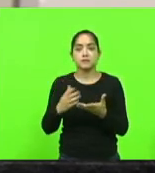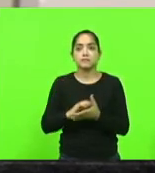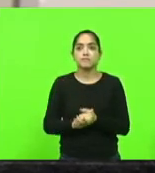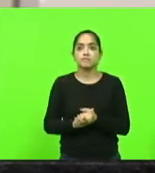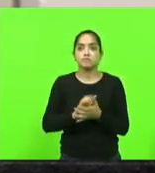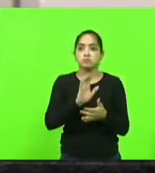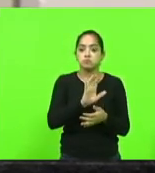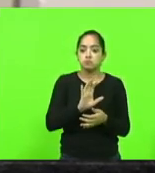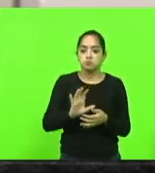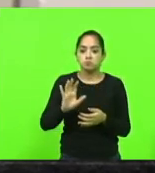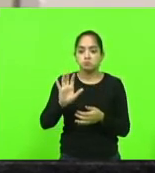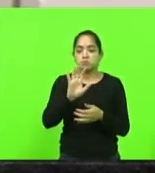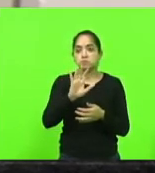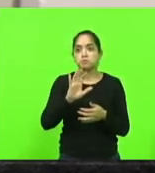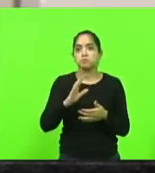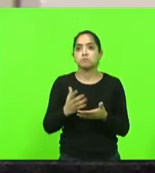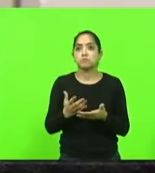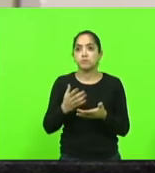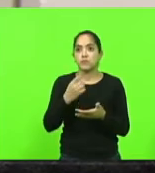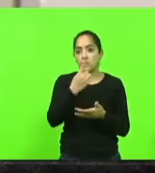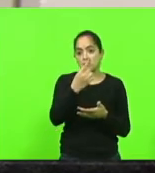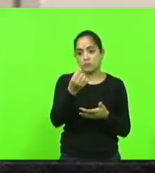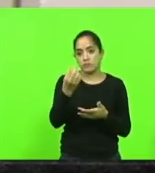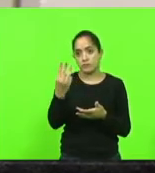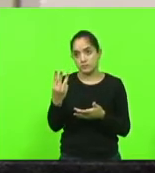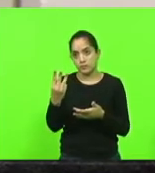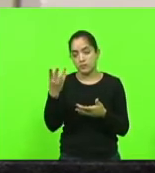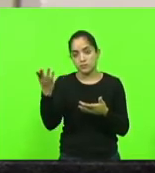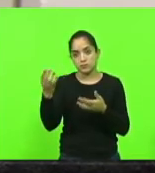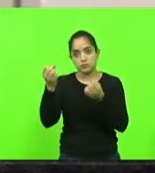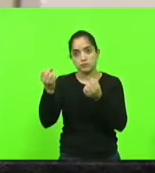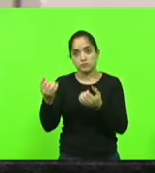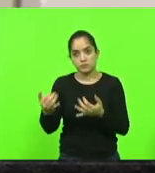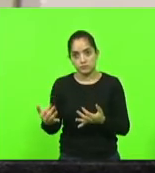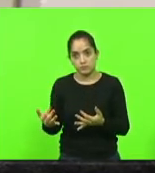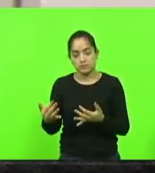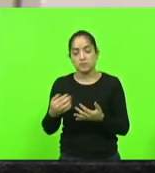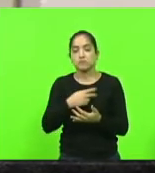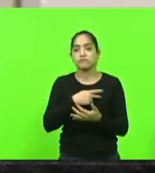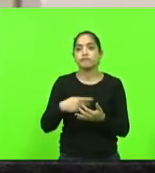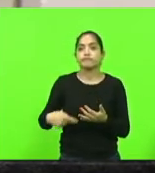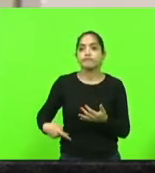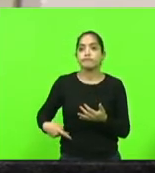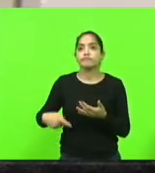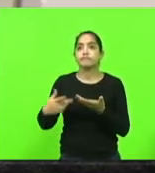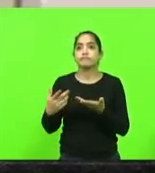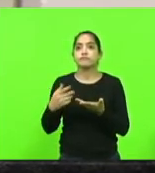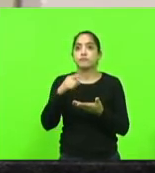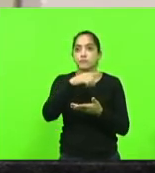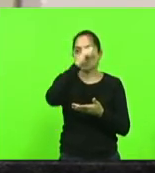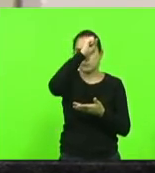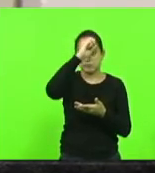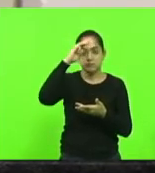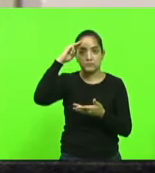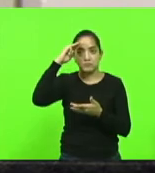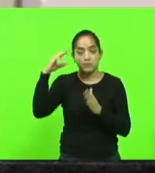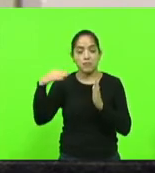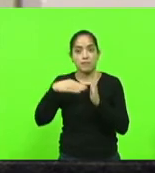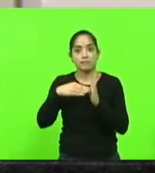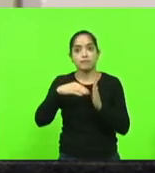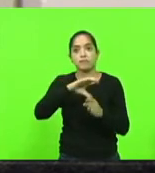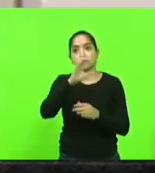regiões. A 163, como falado agora pelo presidente, que vai ali de São Miguel do Oeste até Dionísio